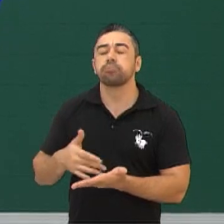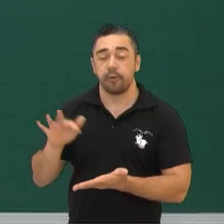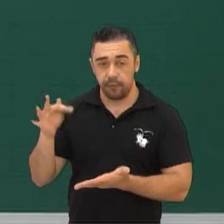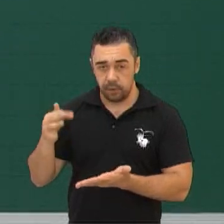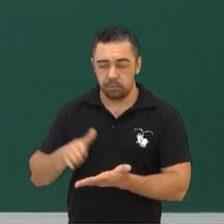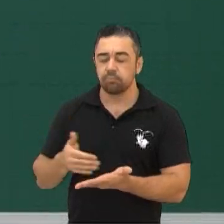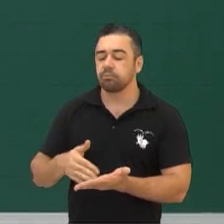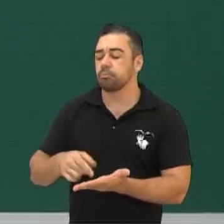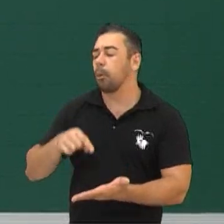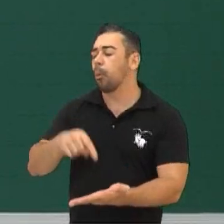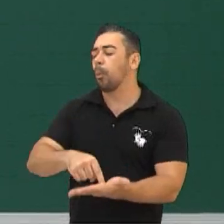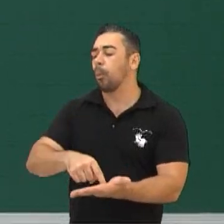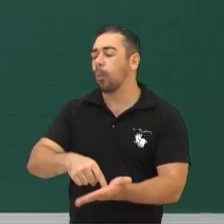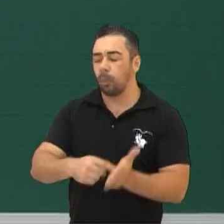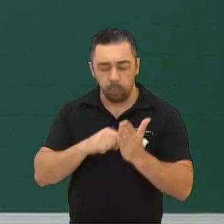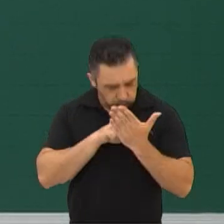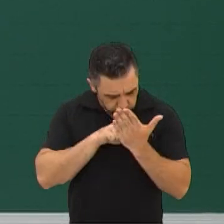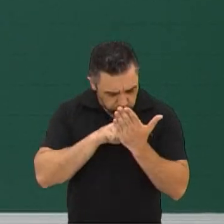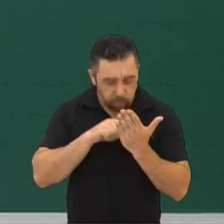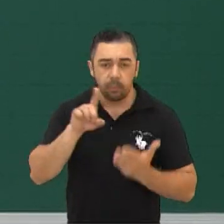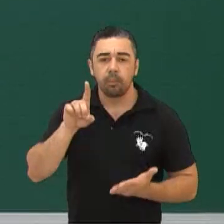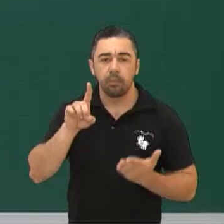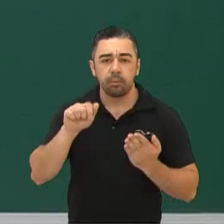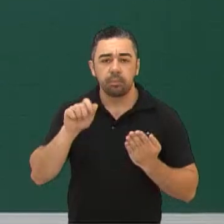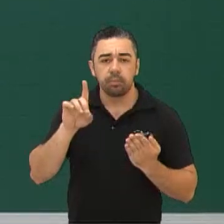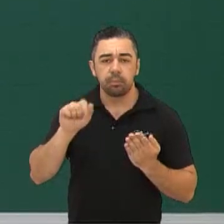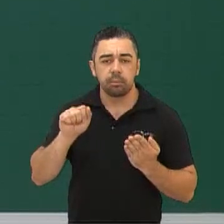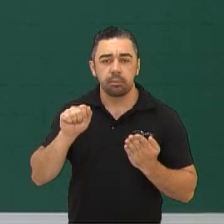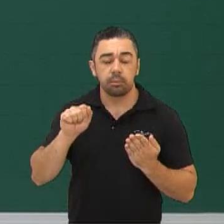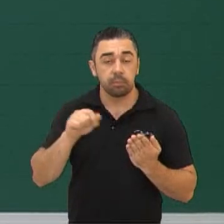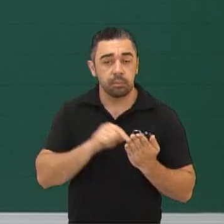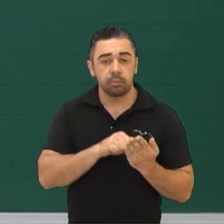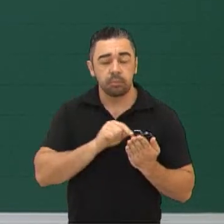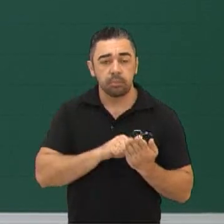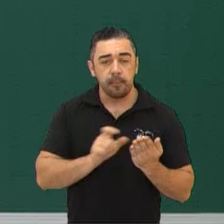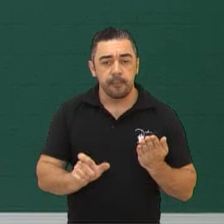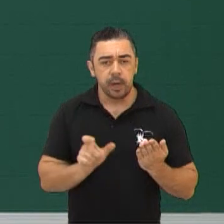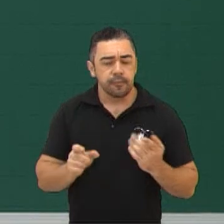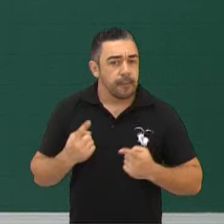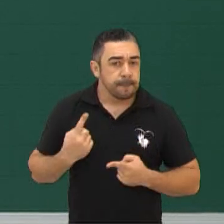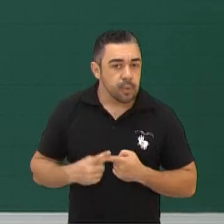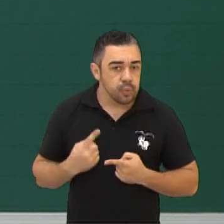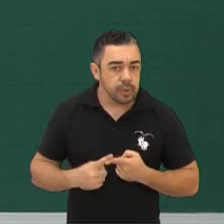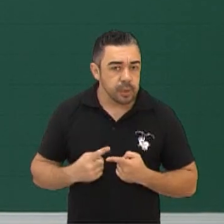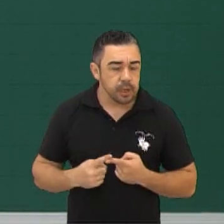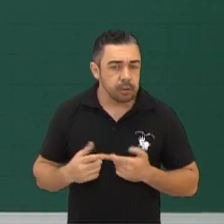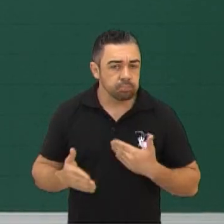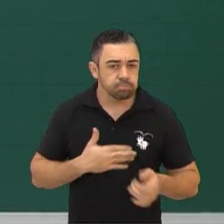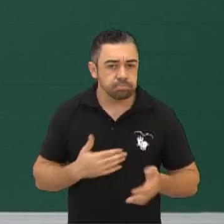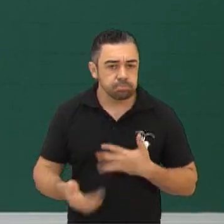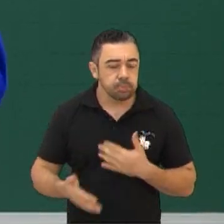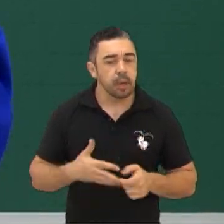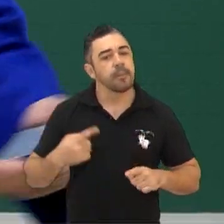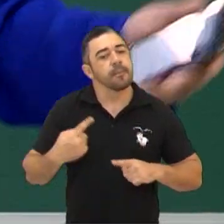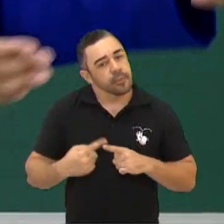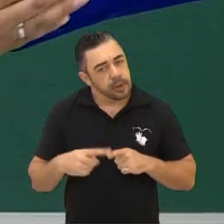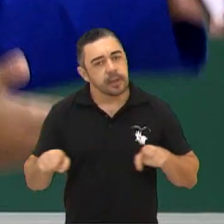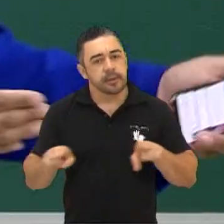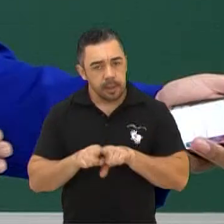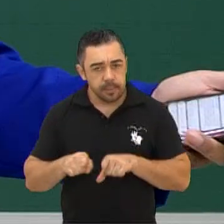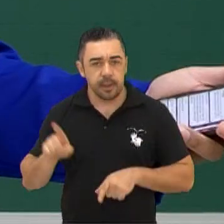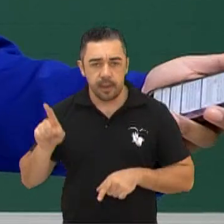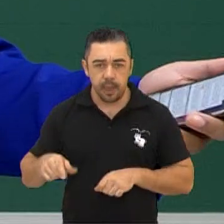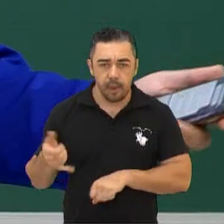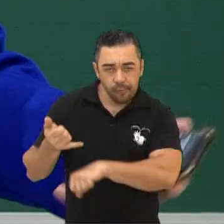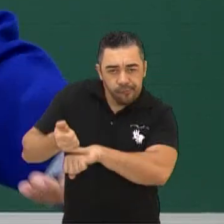francês, abriram o dicionário francês, colocaram o dedo, palavra dada. Por que isso? Por que essa aleatoriedade? Da mesma forma que um